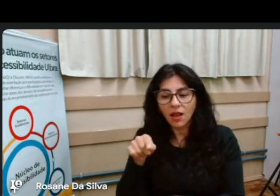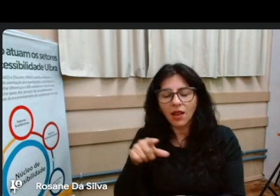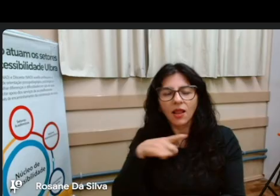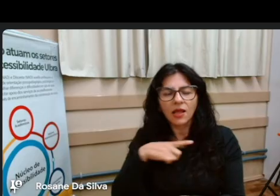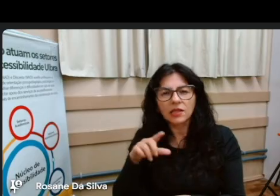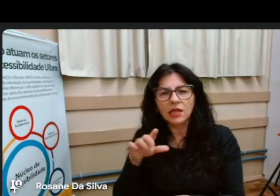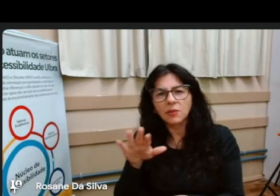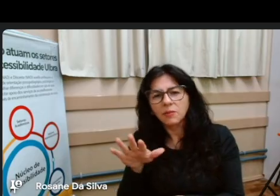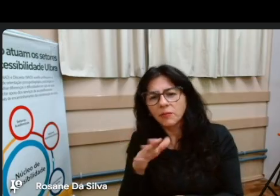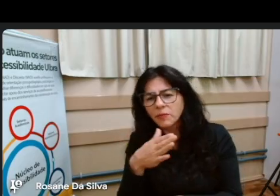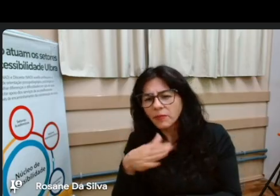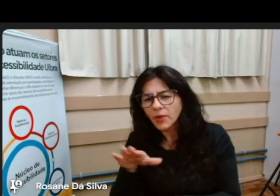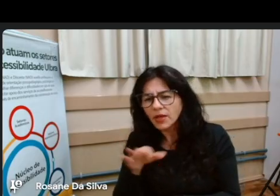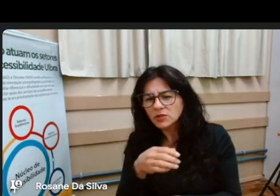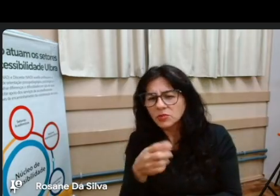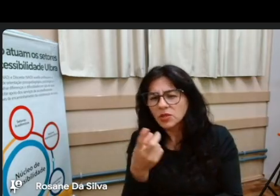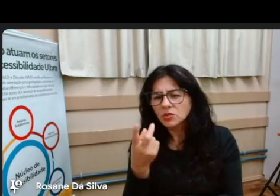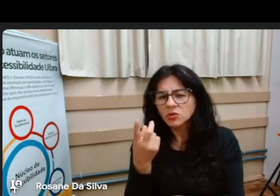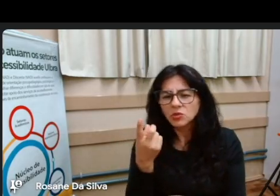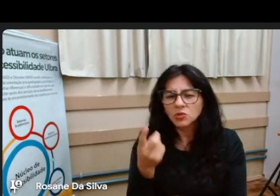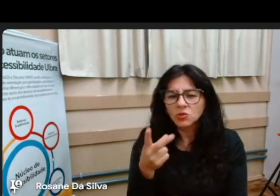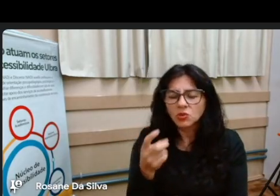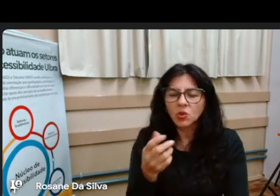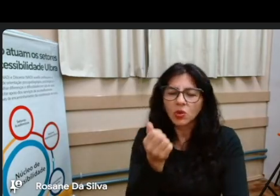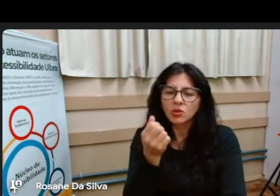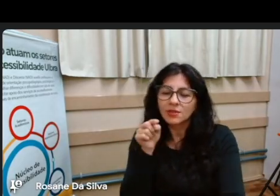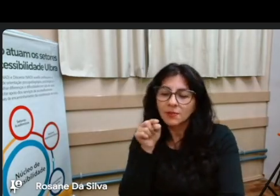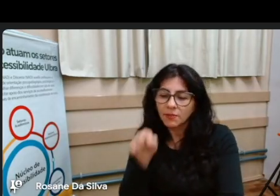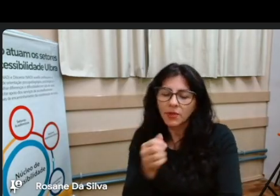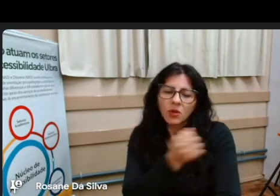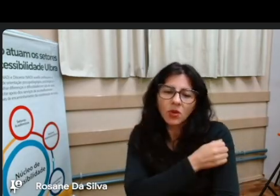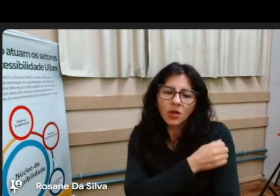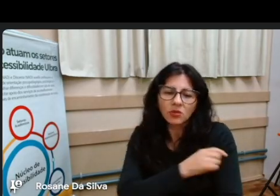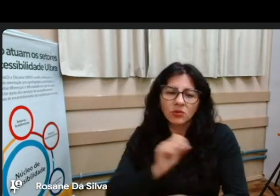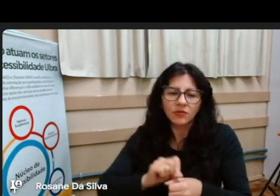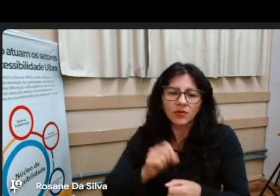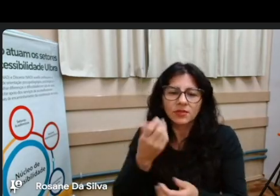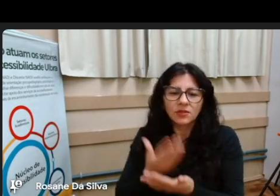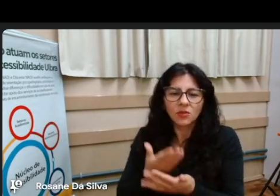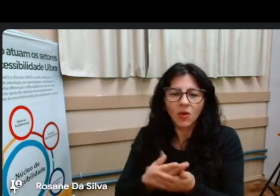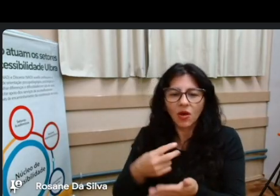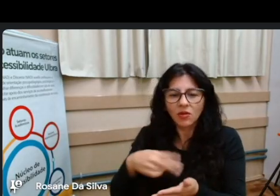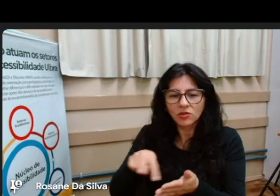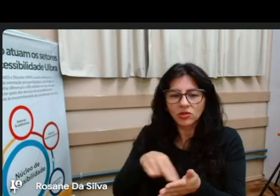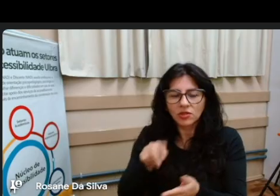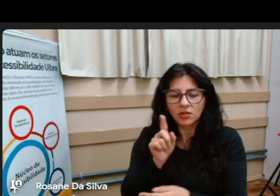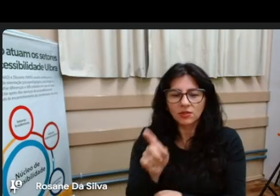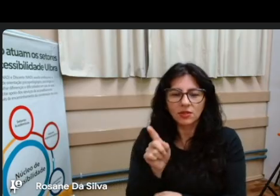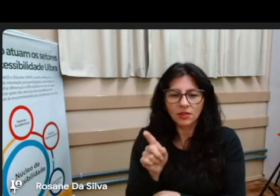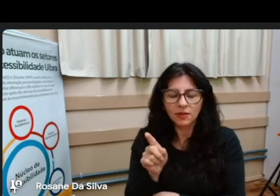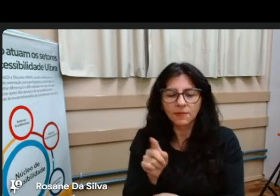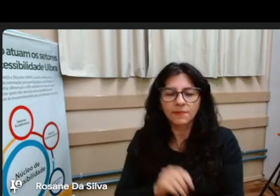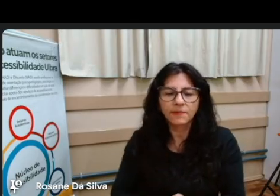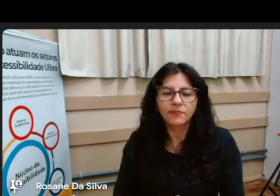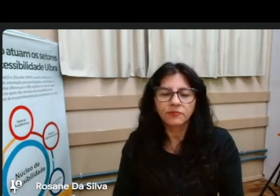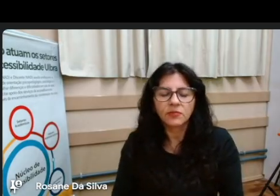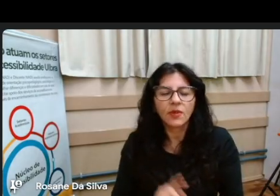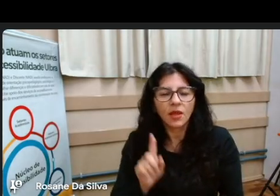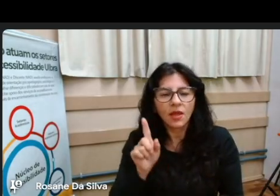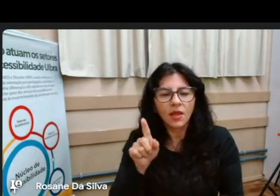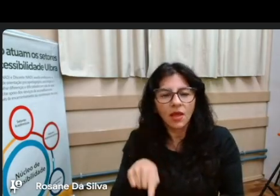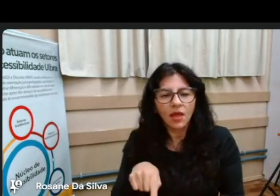ã por onde transito mais ou menos 12.000 alunos e alunas fazendo aula regularmente de